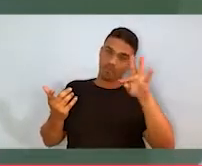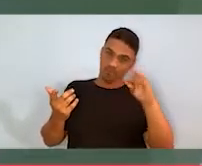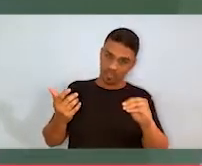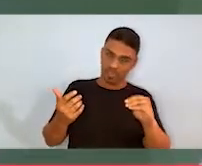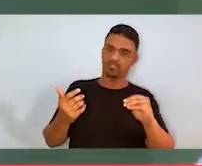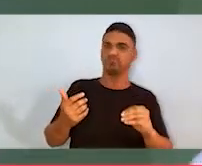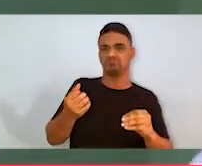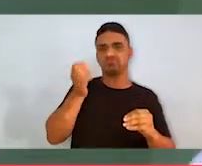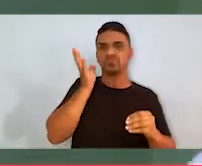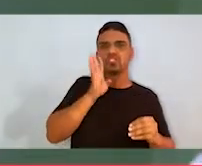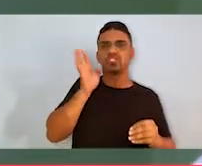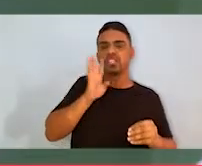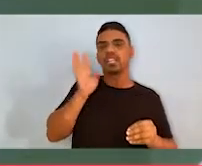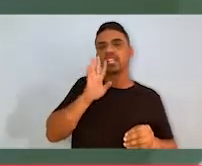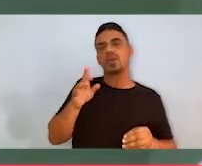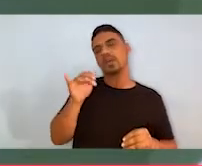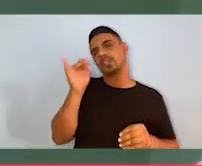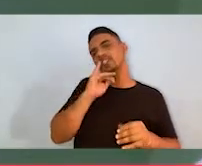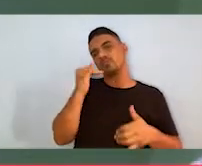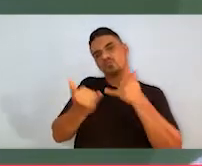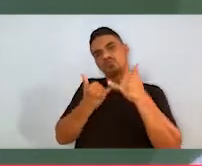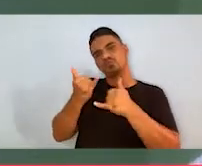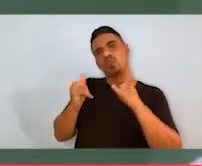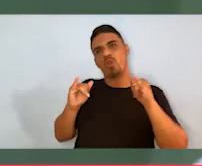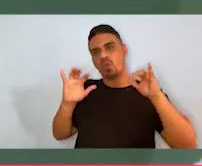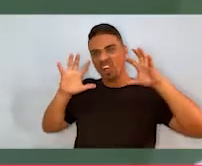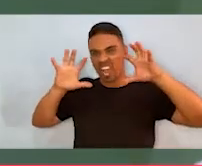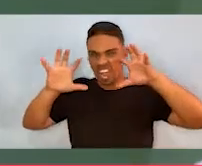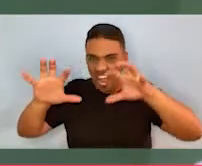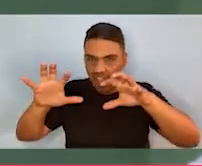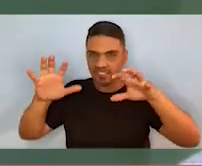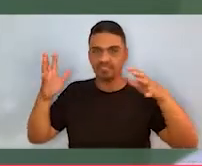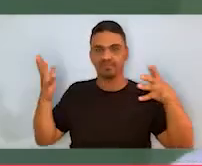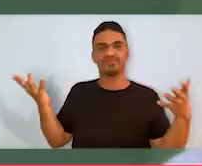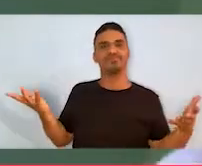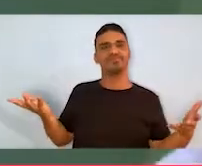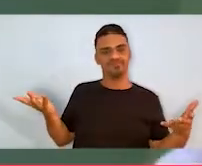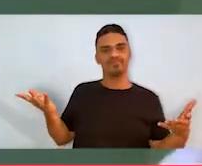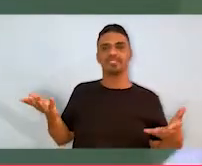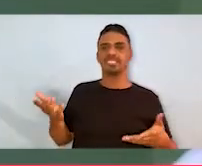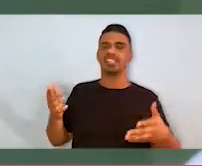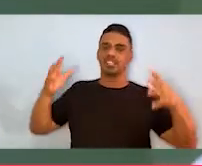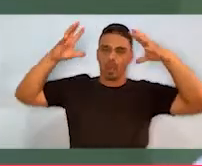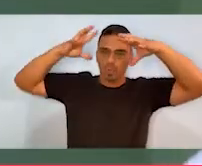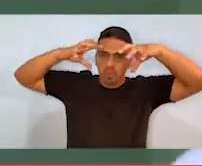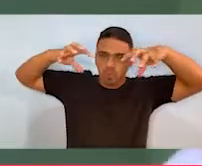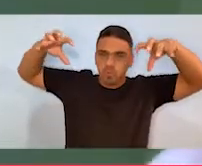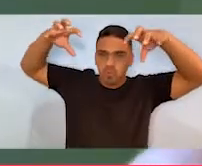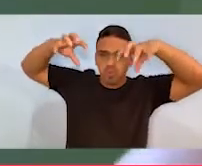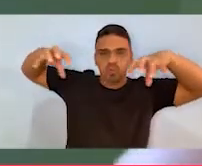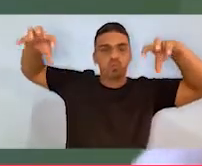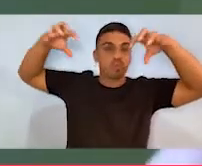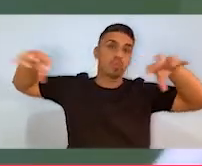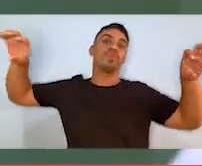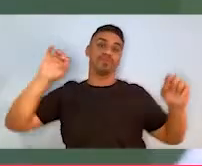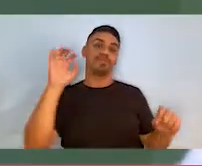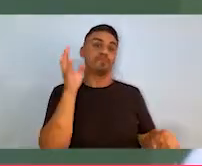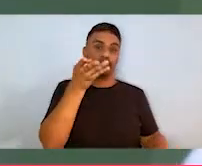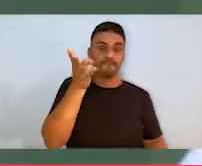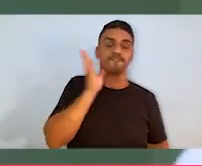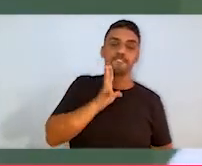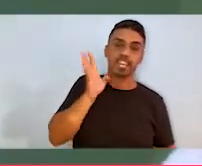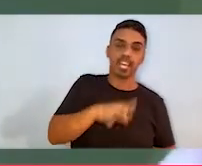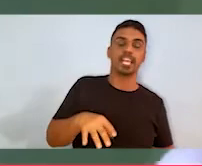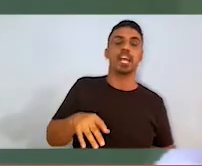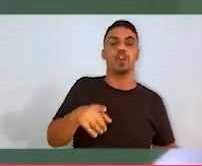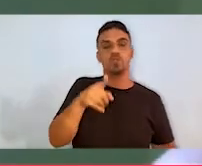legal jogos de. Por exemplo, você vai fazer um jogo de terror, você usar uma fog, até que faz sentido. Você usar aquela neblina, você fazer um negócio, fica